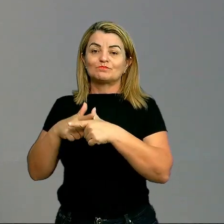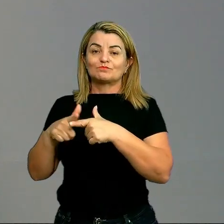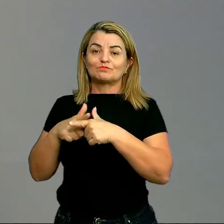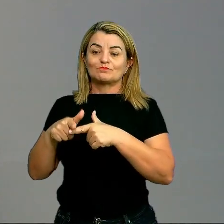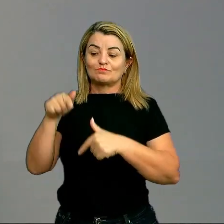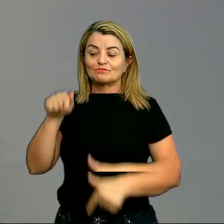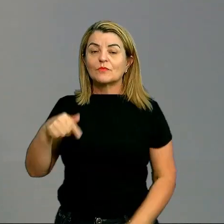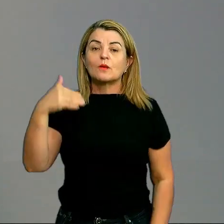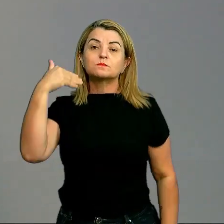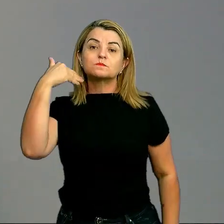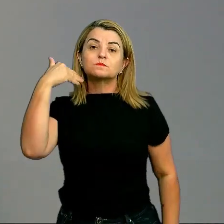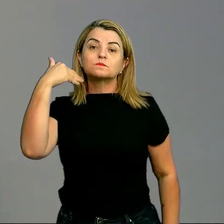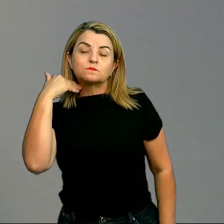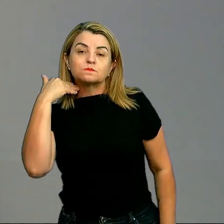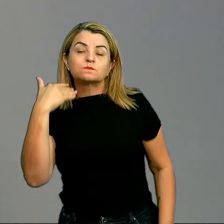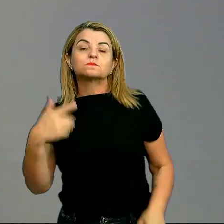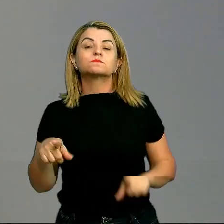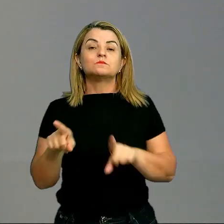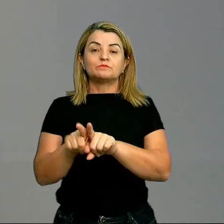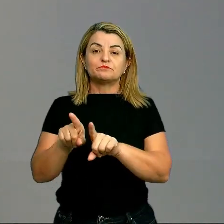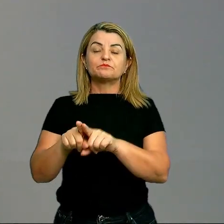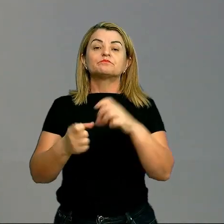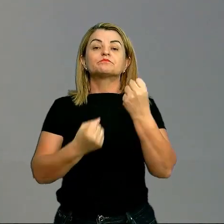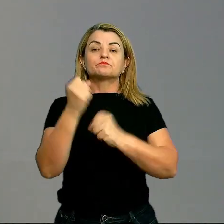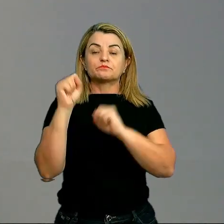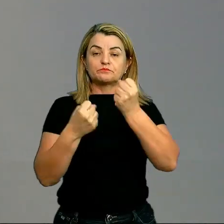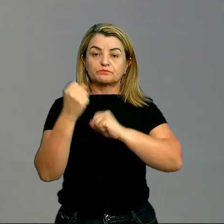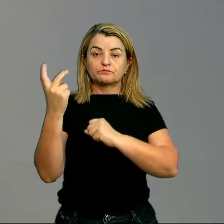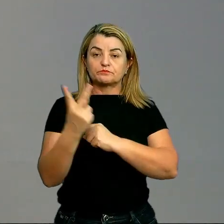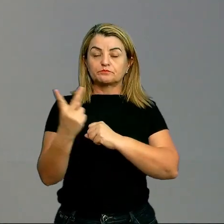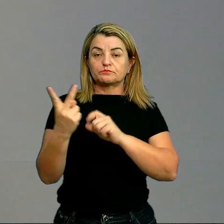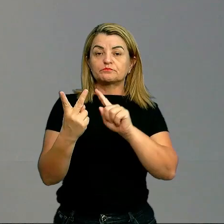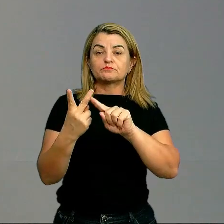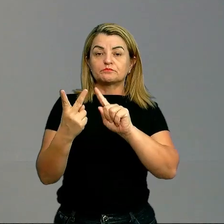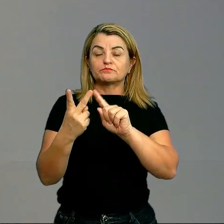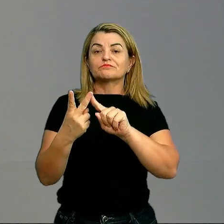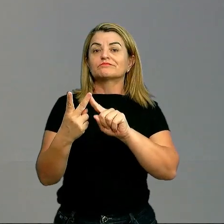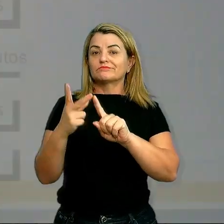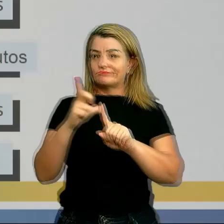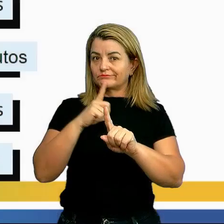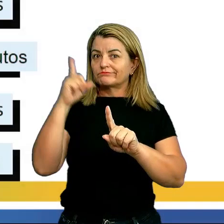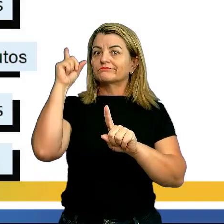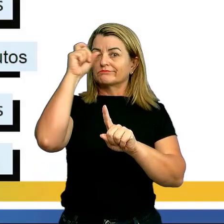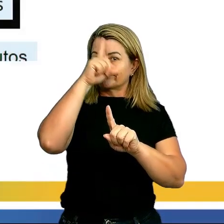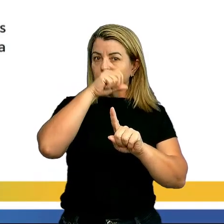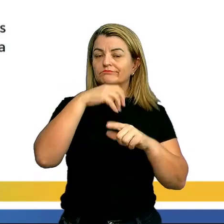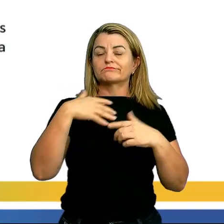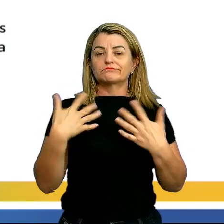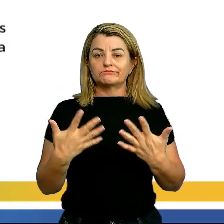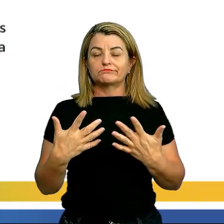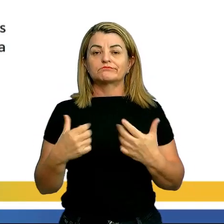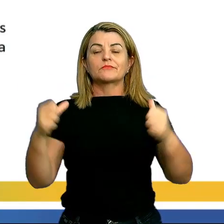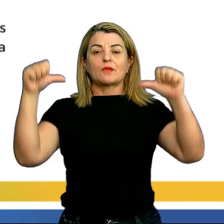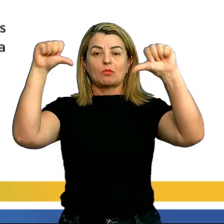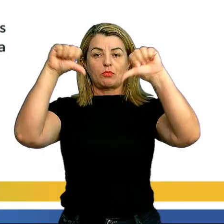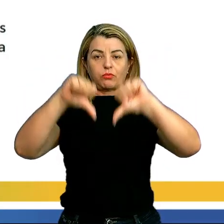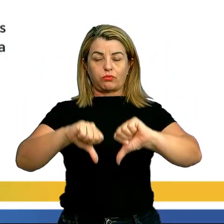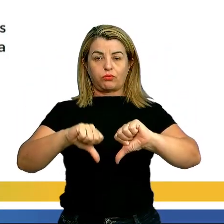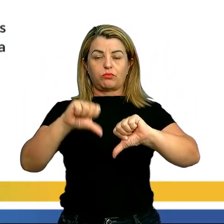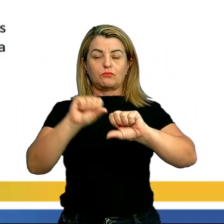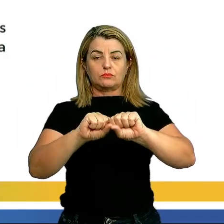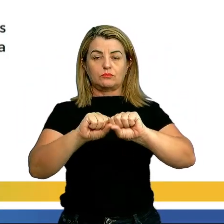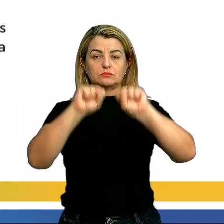Quando os bancos são atingidos e as empresas também são atingidas, aí nós temos um grande problema, né? Nós temos uma quebra de um